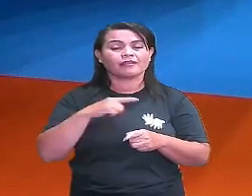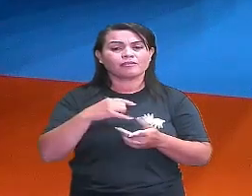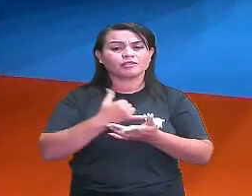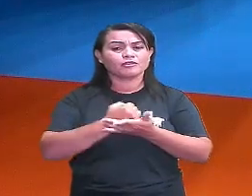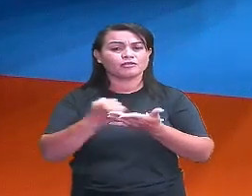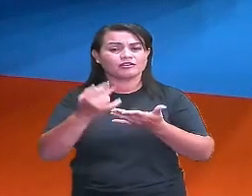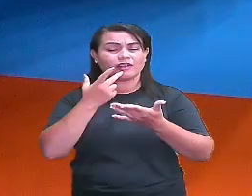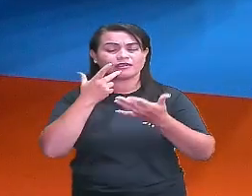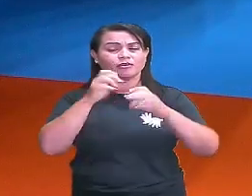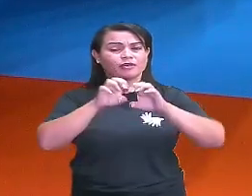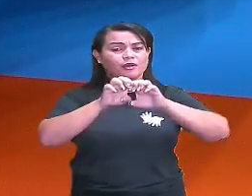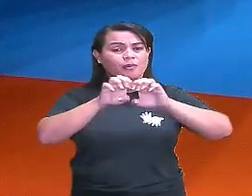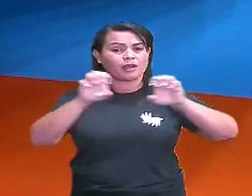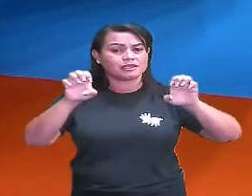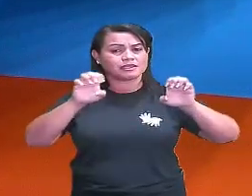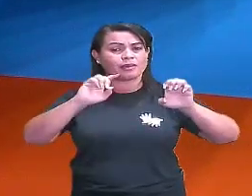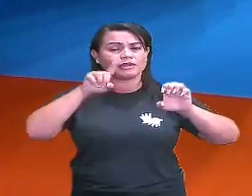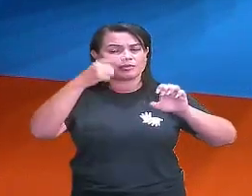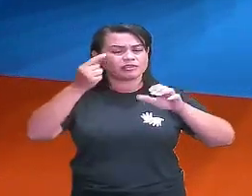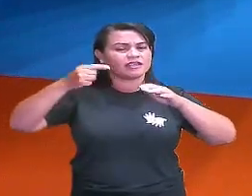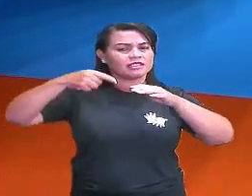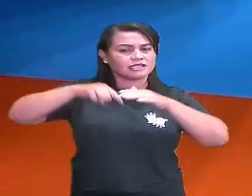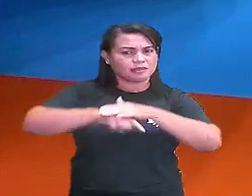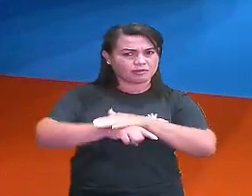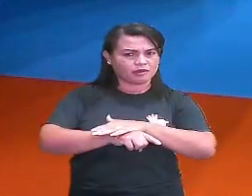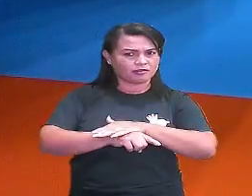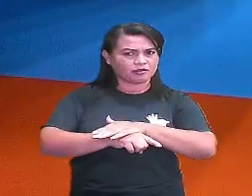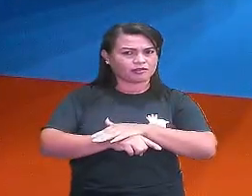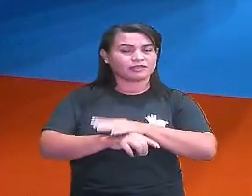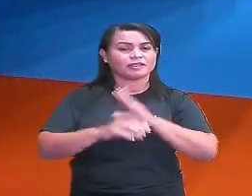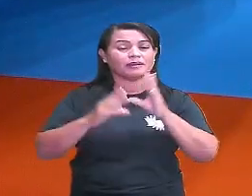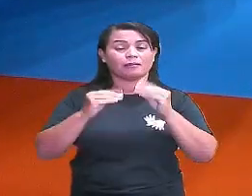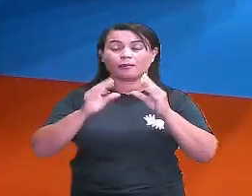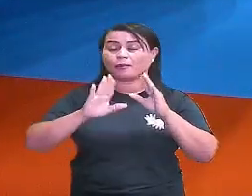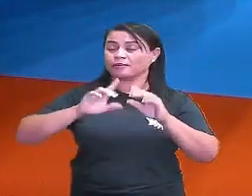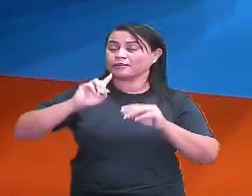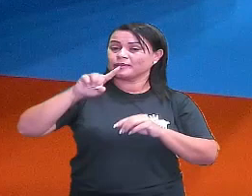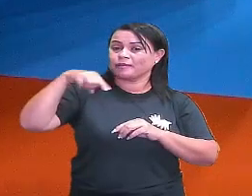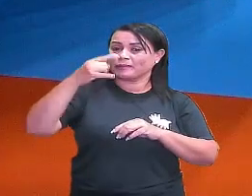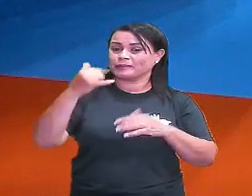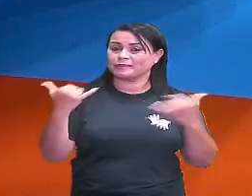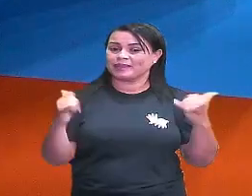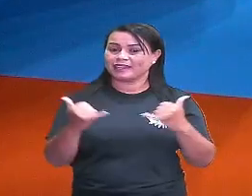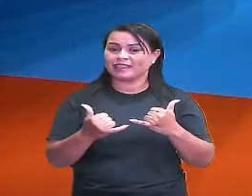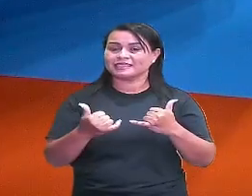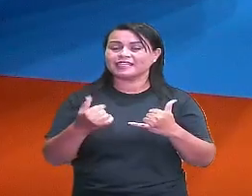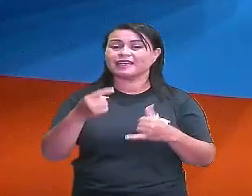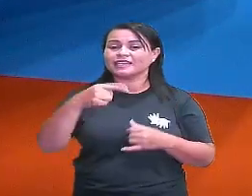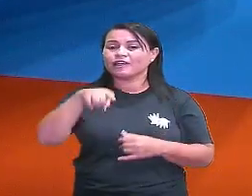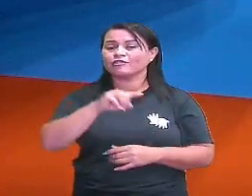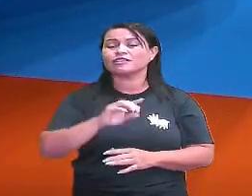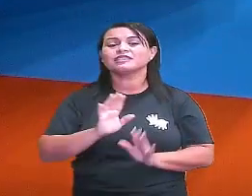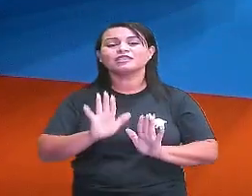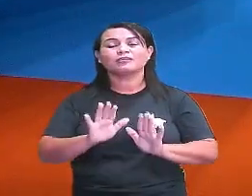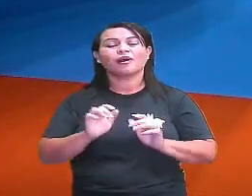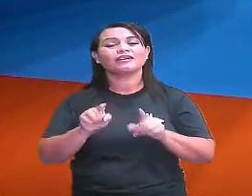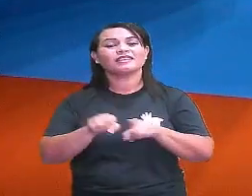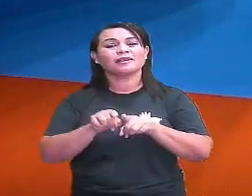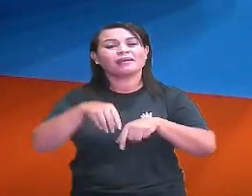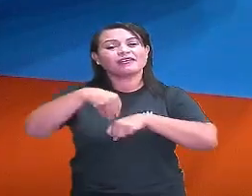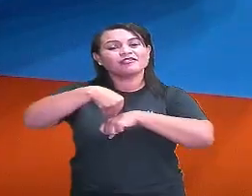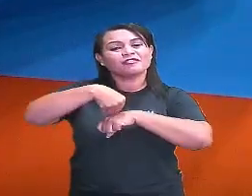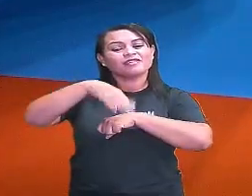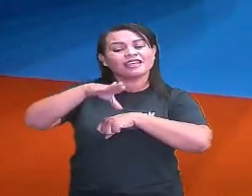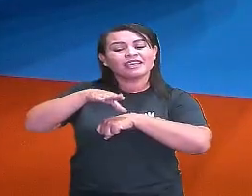equação, que depois a gente vai aprofundar muito mais. Beleza? Então fica aí para